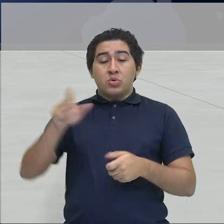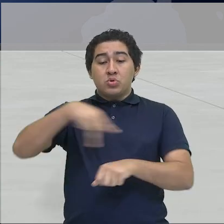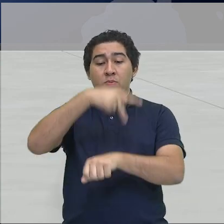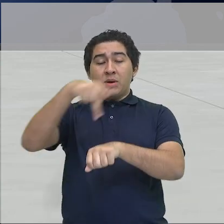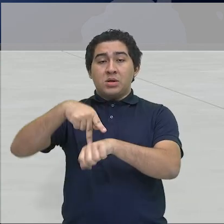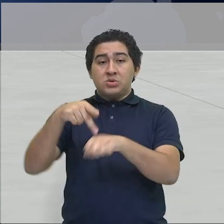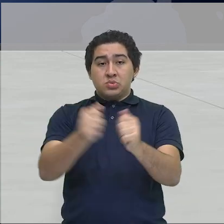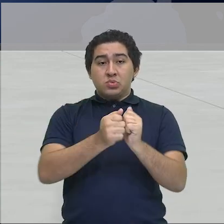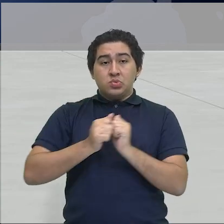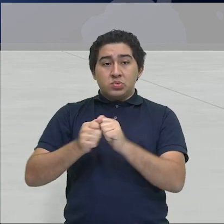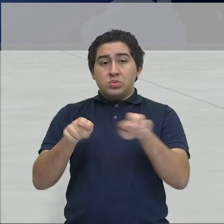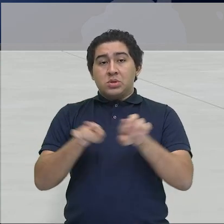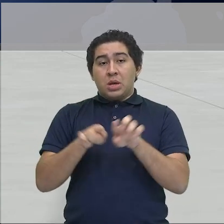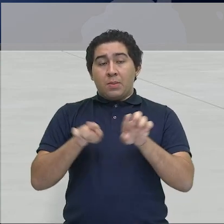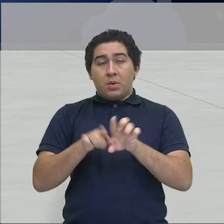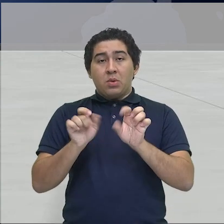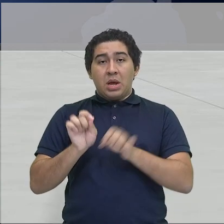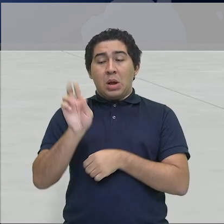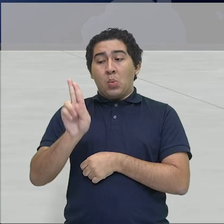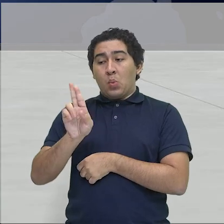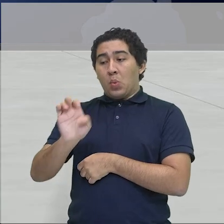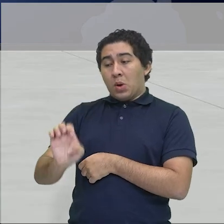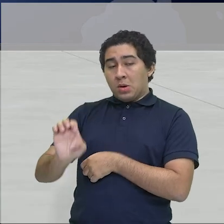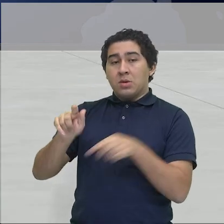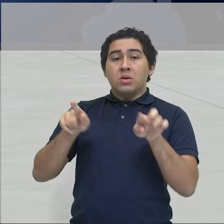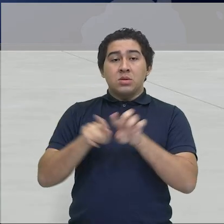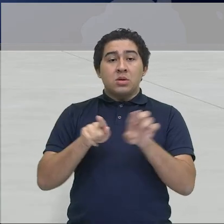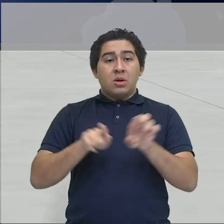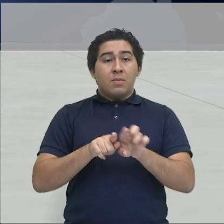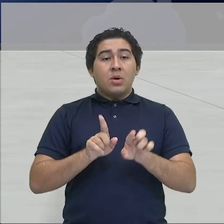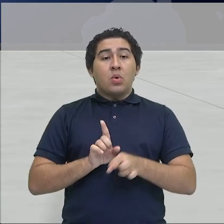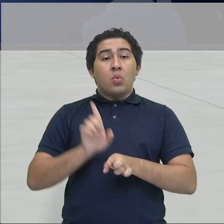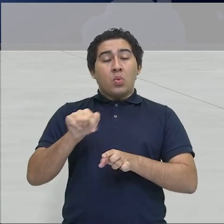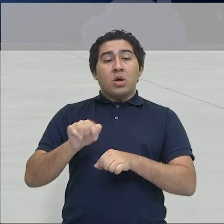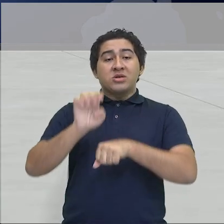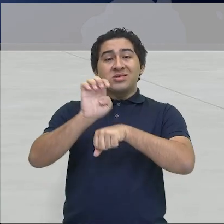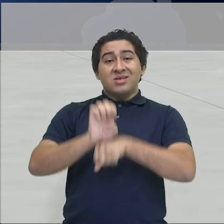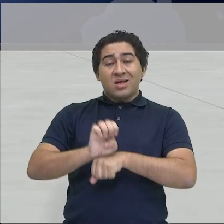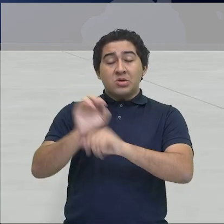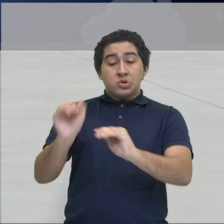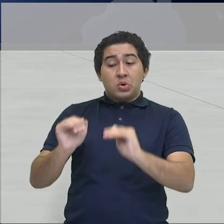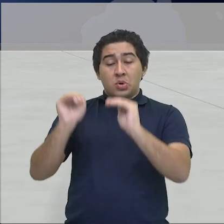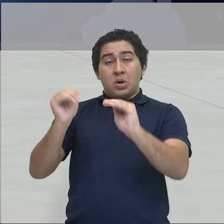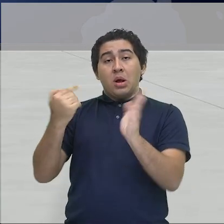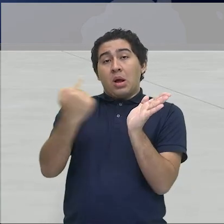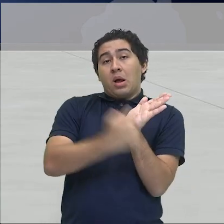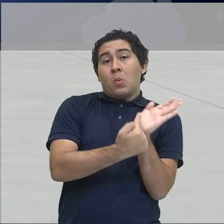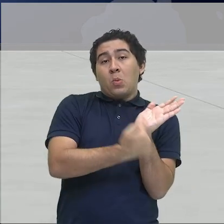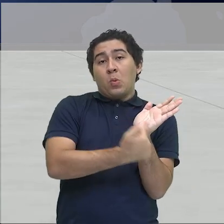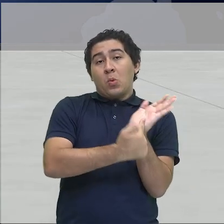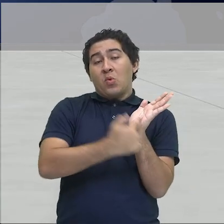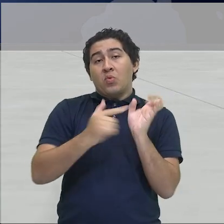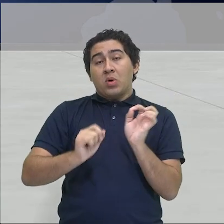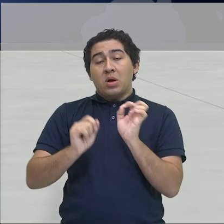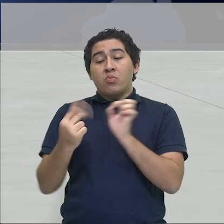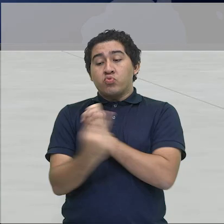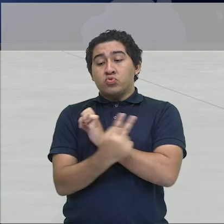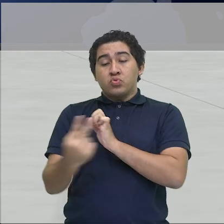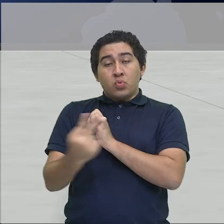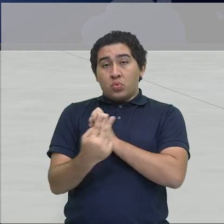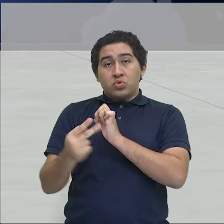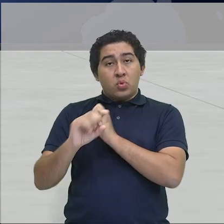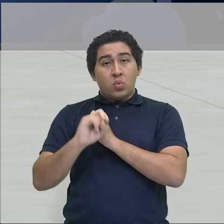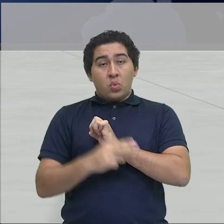a Nações Unidas, a União Europeia e por estados soberanos em acordos bilaterais